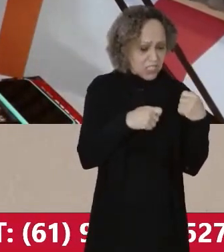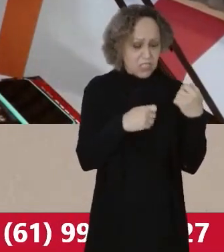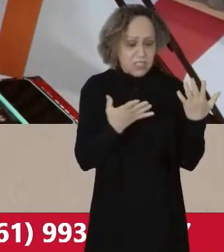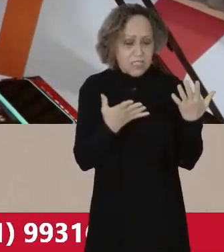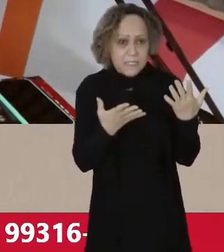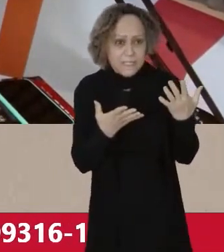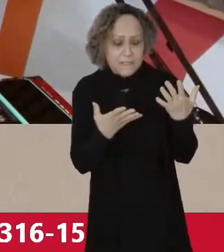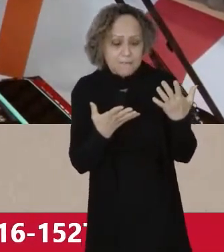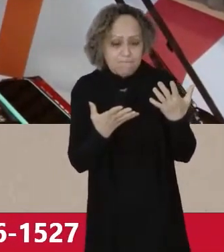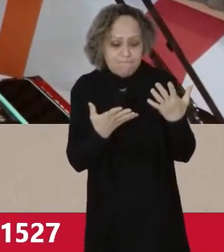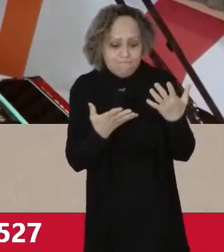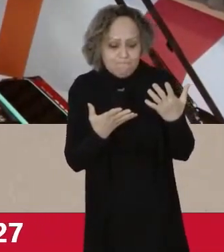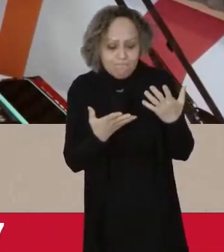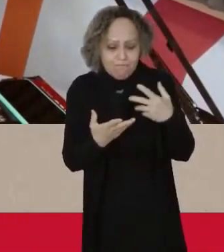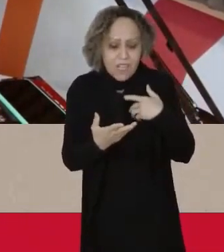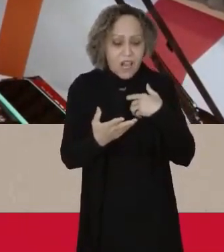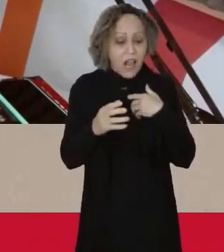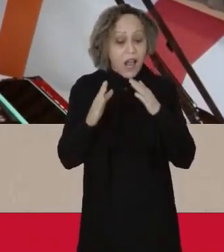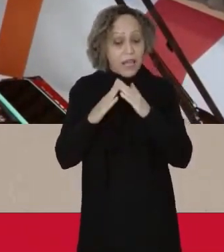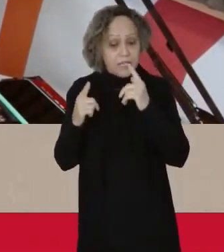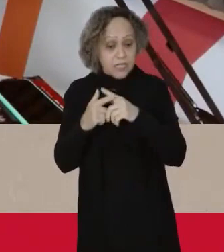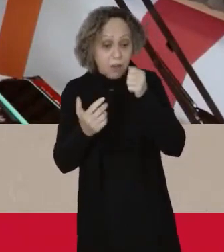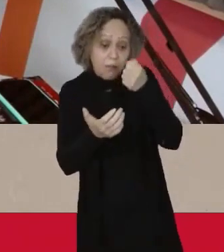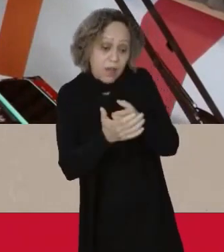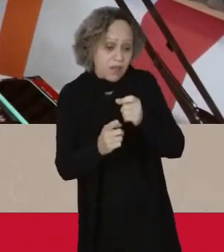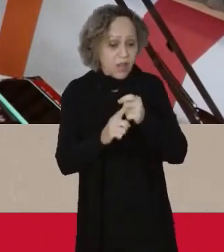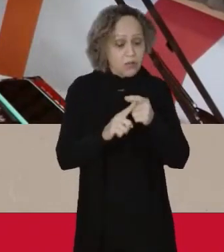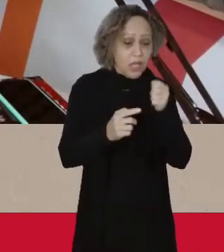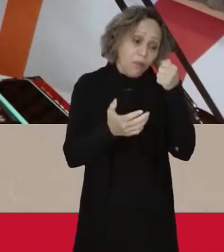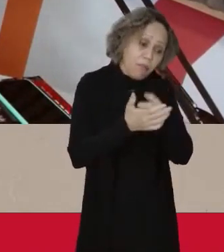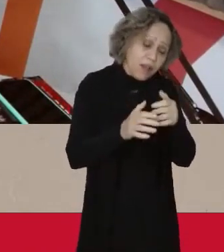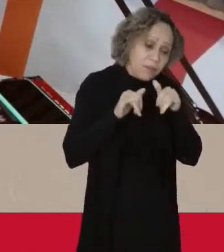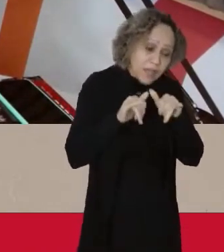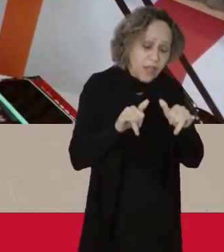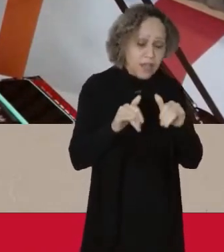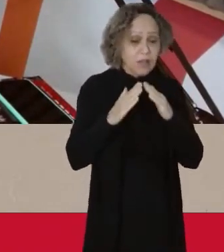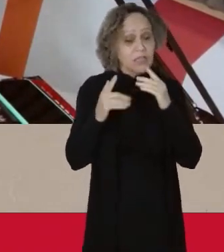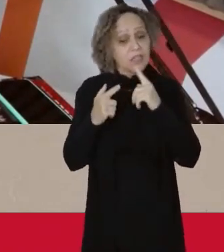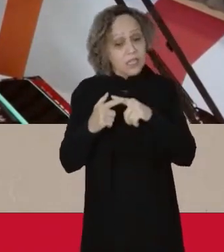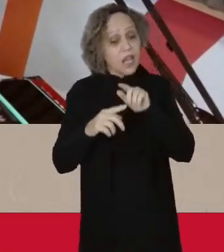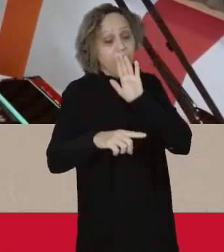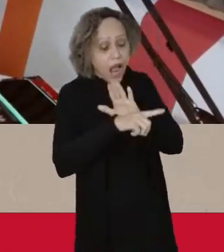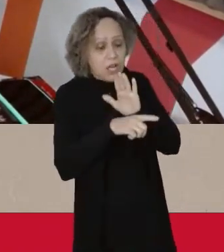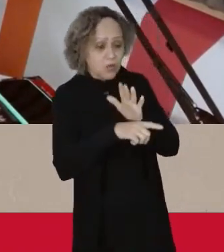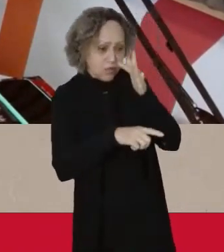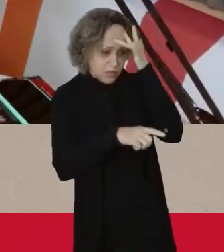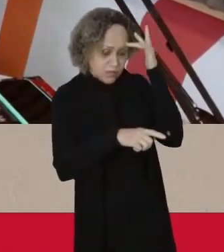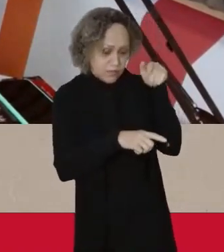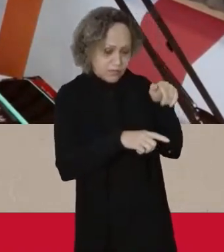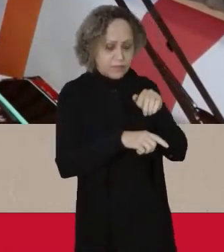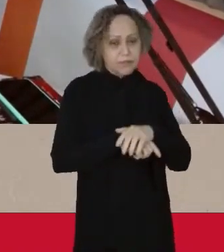paga um supermercado. Eu queria que o senhor comentasse a importância desse trabalho e como ele se intensificou durante a pandemia.